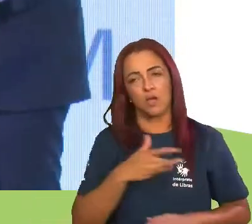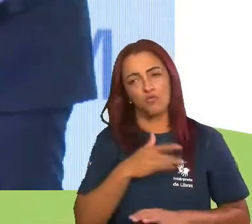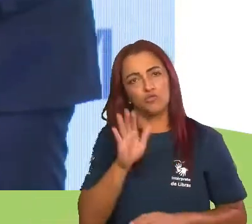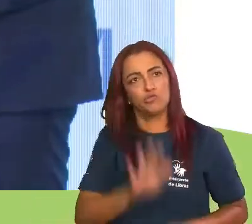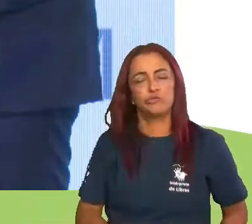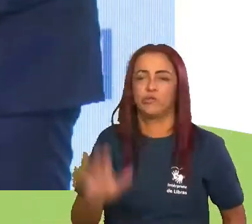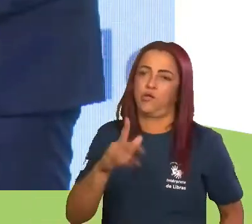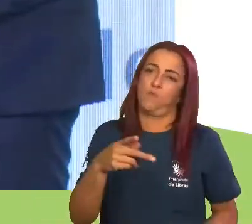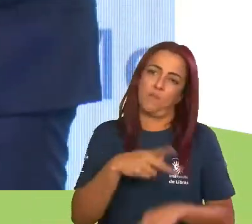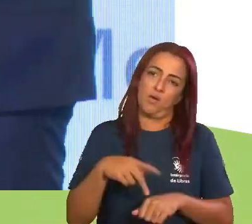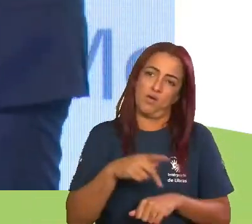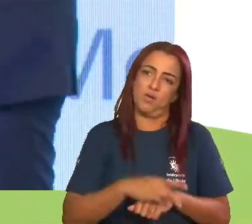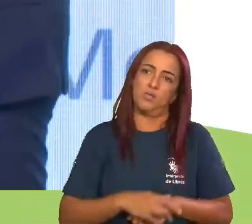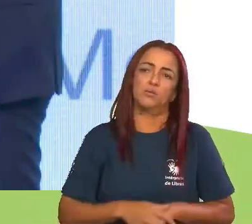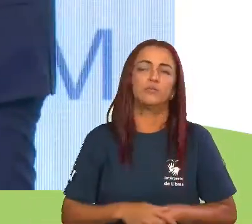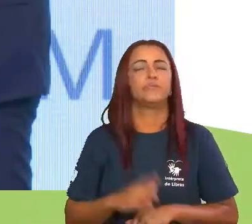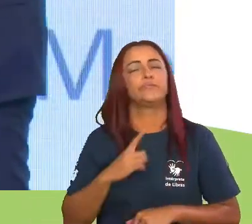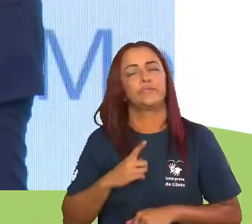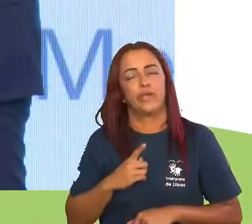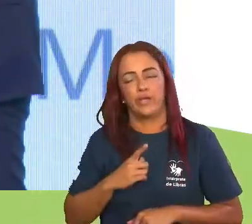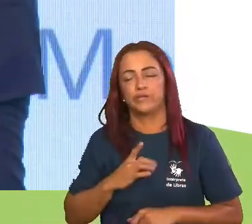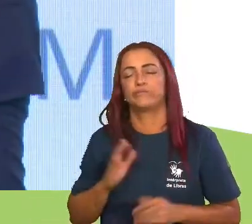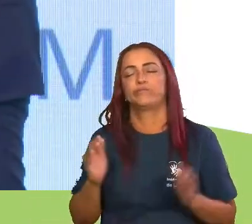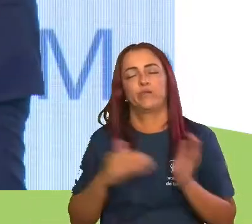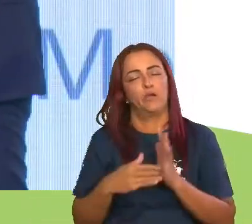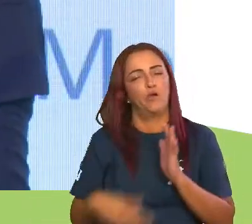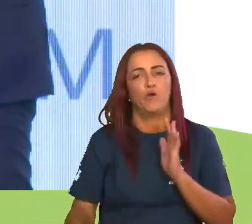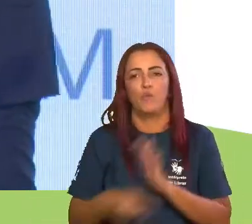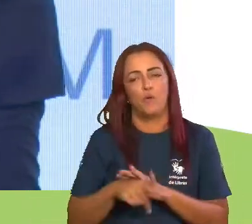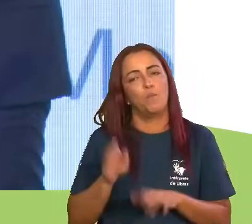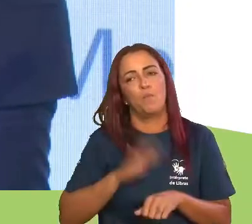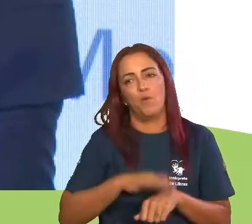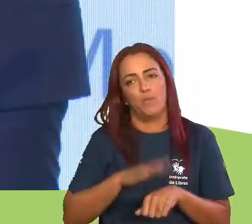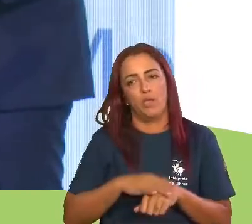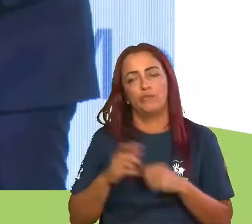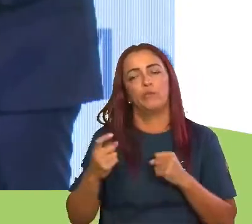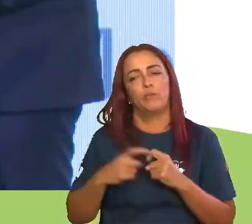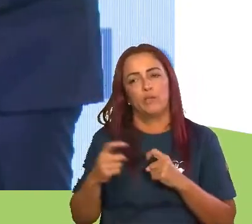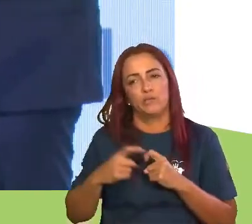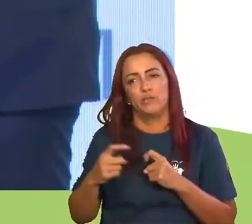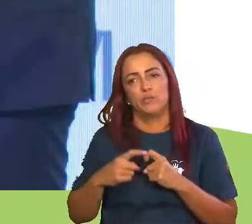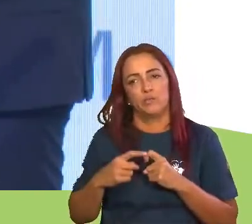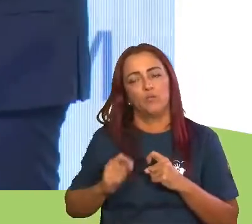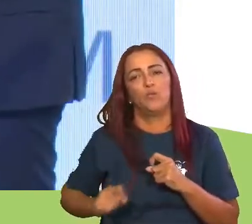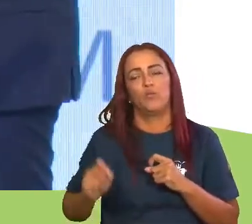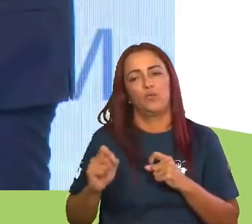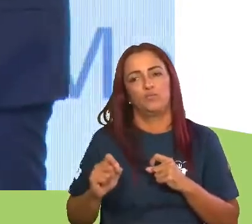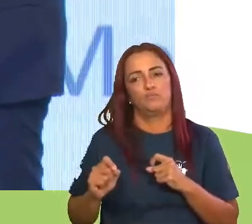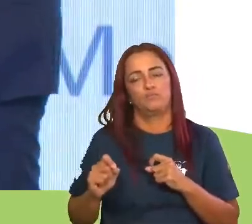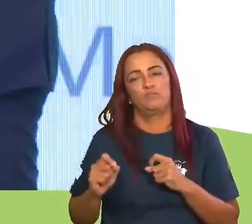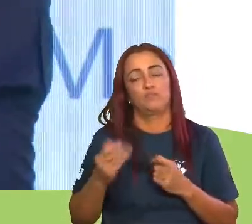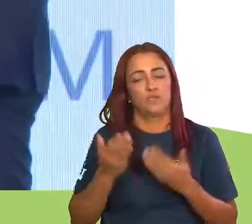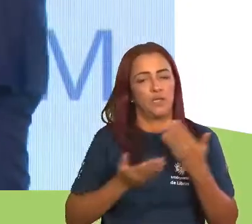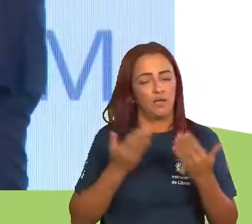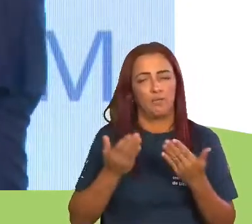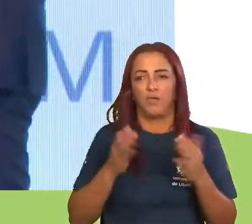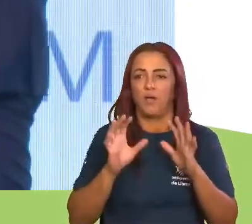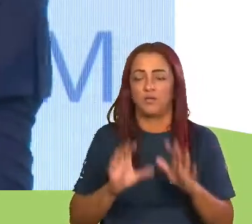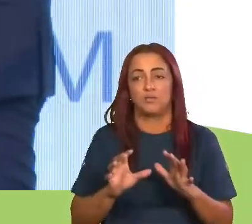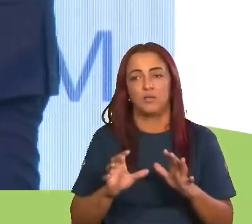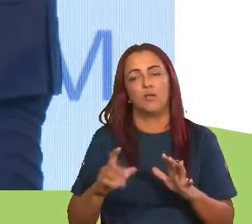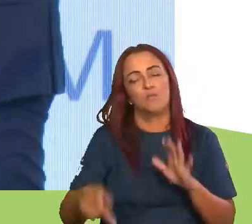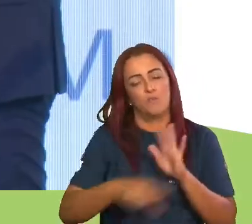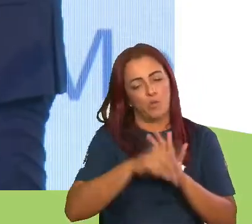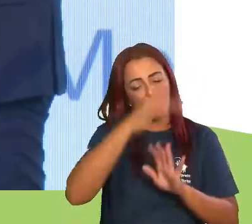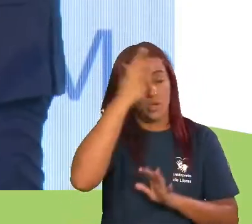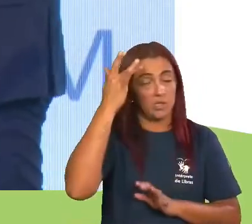país, que nós estamos chegando à nova era, à medicina de precisão, às terapias-alvos. Então, pessoas